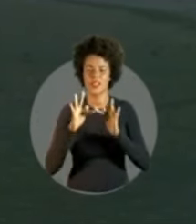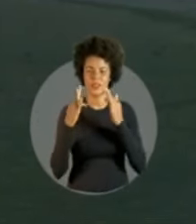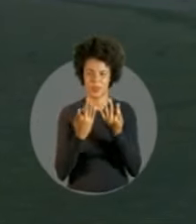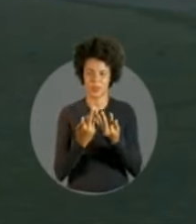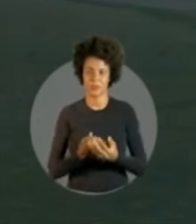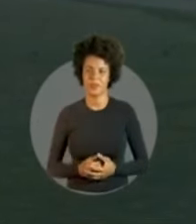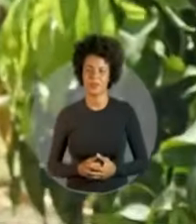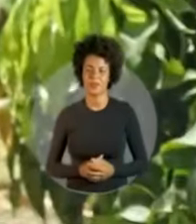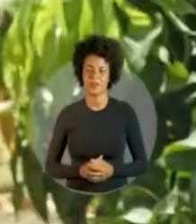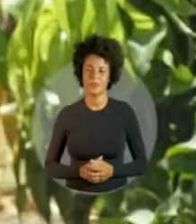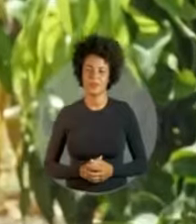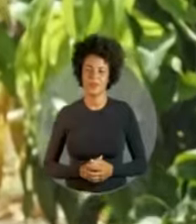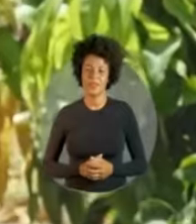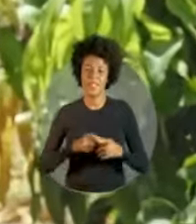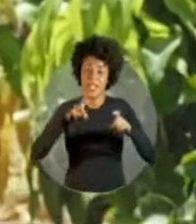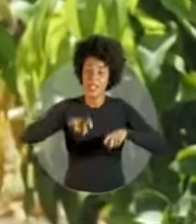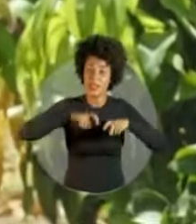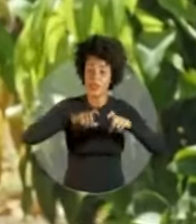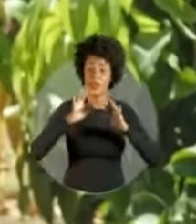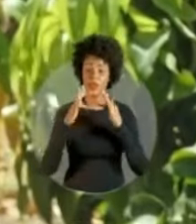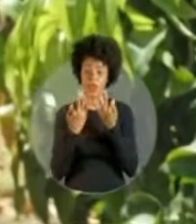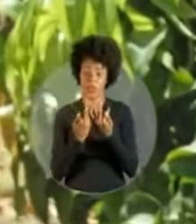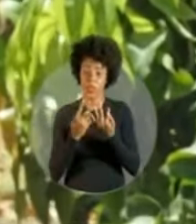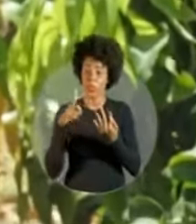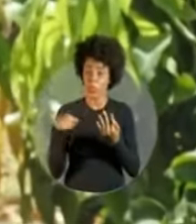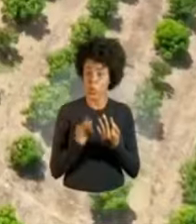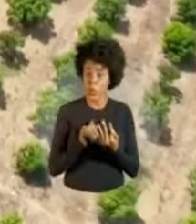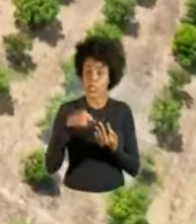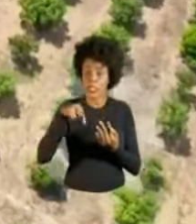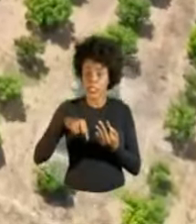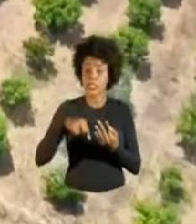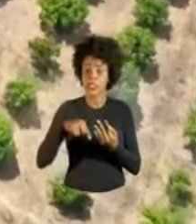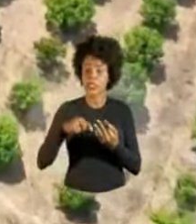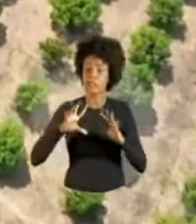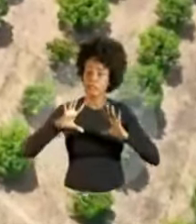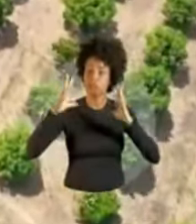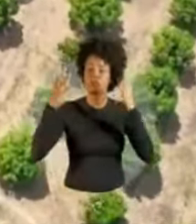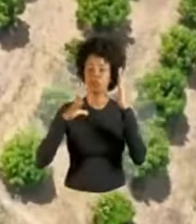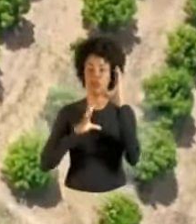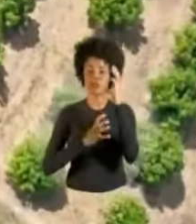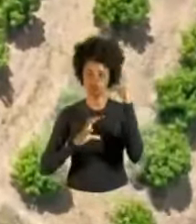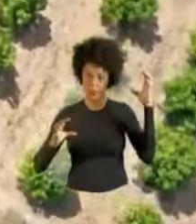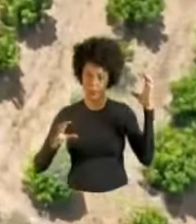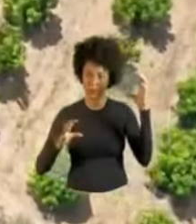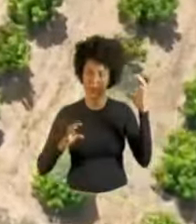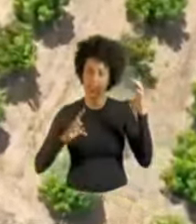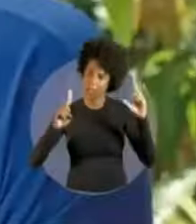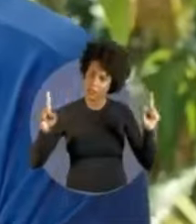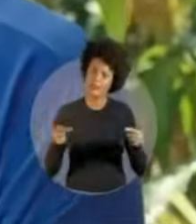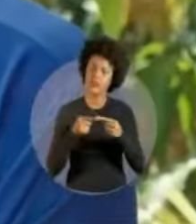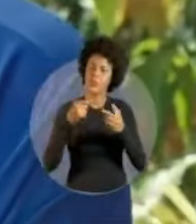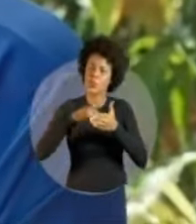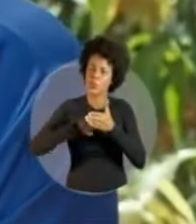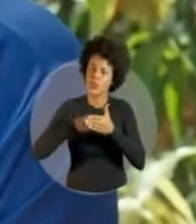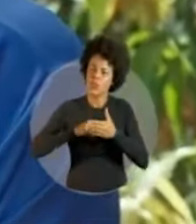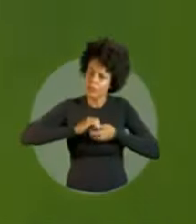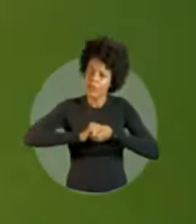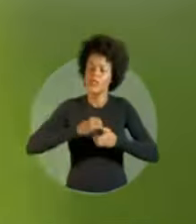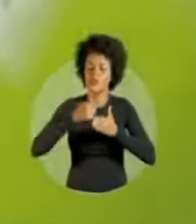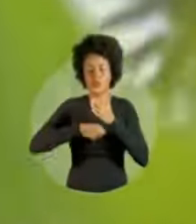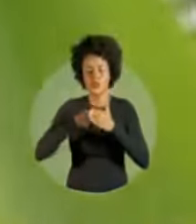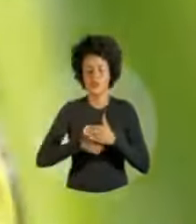famílias. Para a agricultura familiar, para nós aqui que estamos situados no semiárido, é um aliado de luta, é um parceiro da